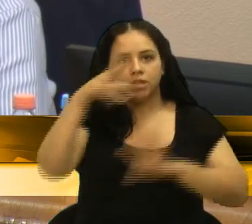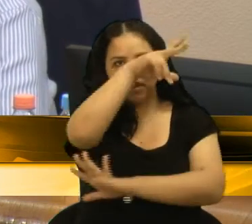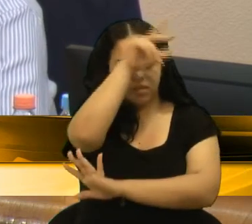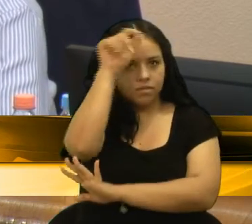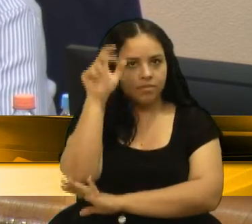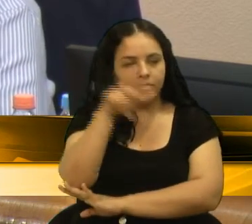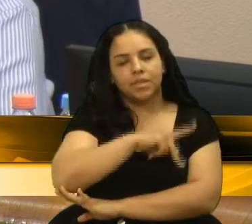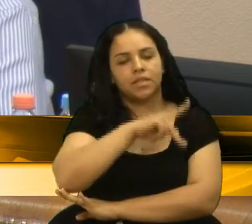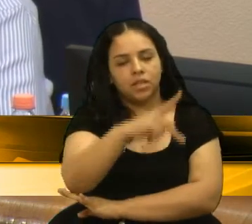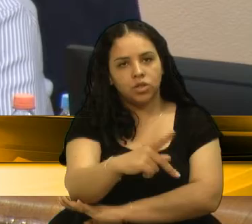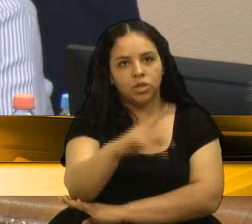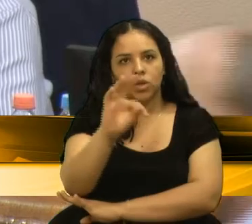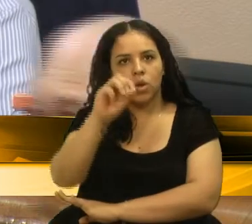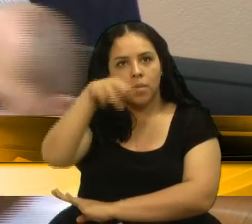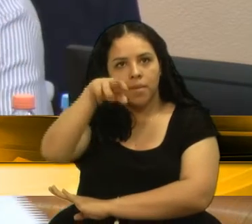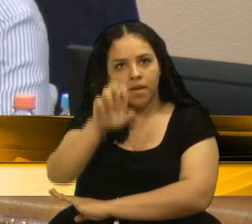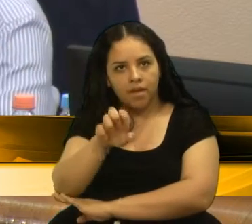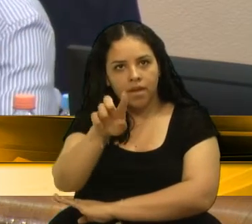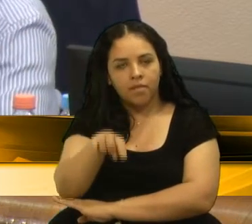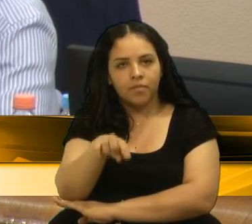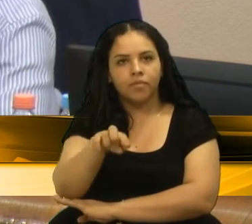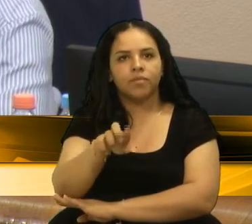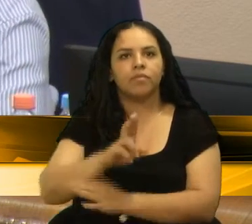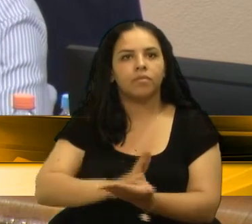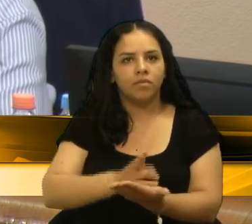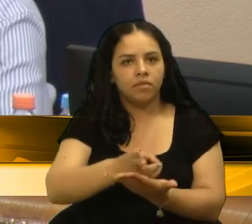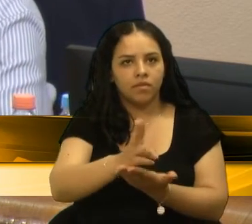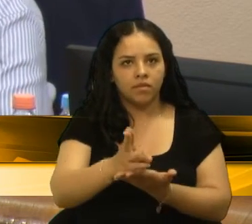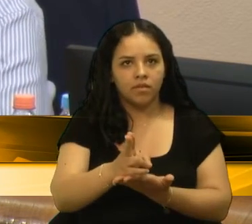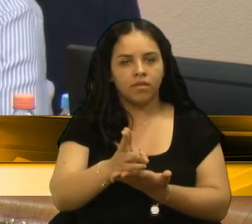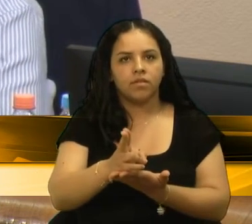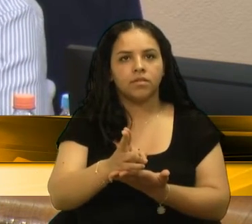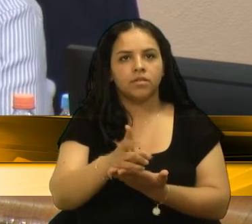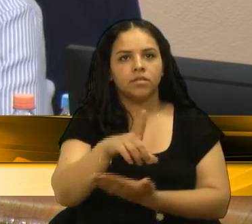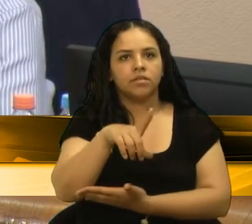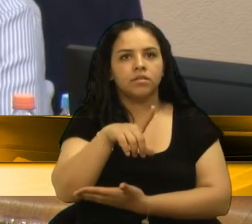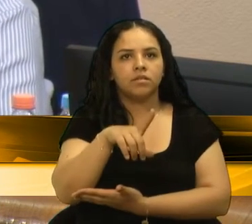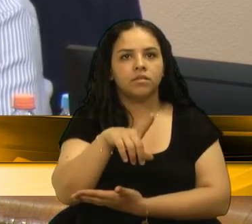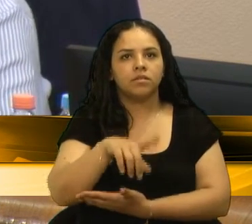então ao secretário Joelmir, daremos sequência às oitivas, passando ao depoimento da senhora